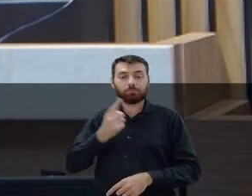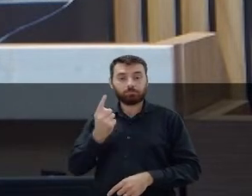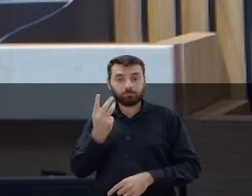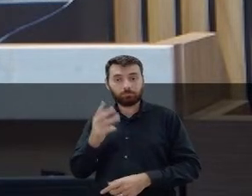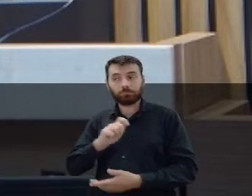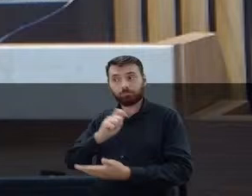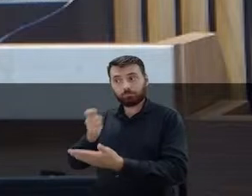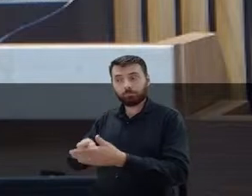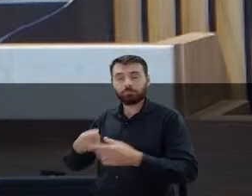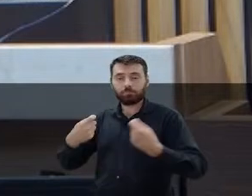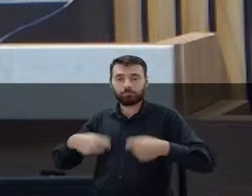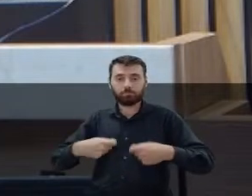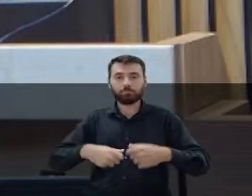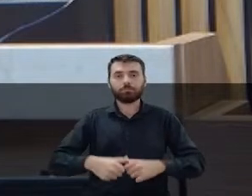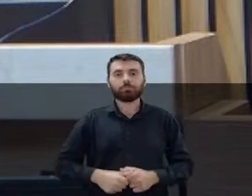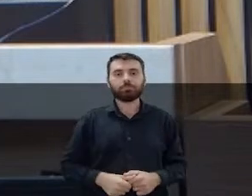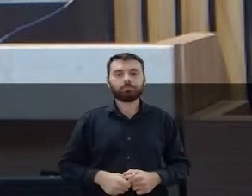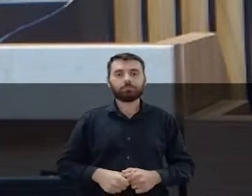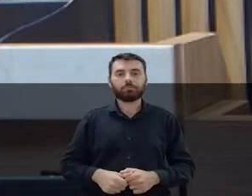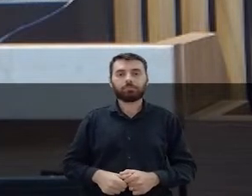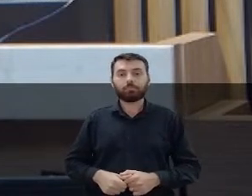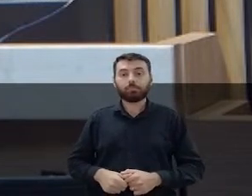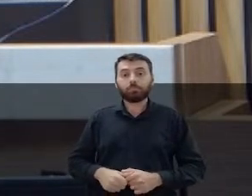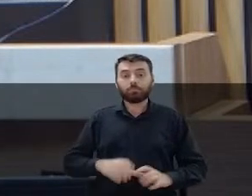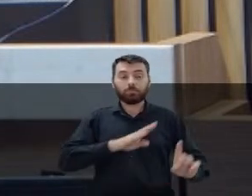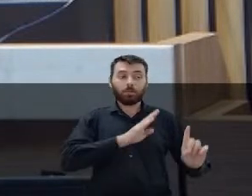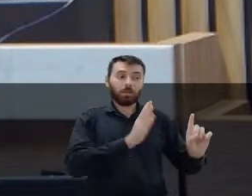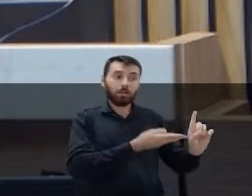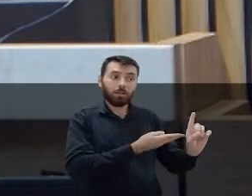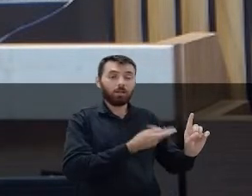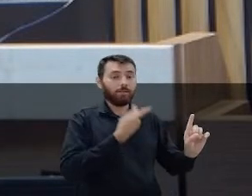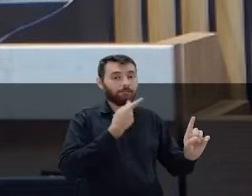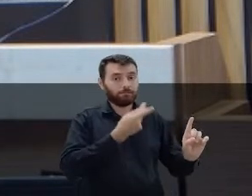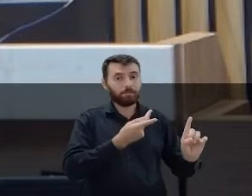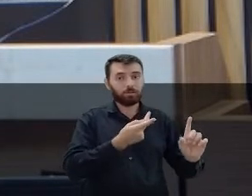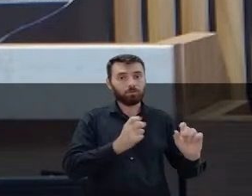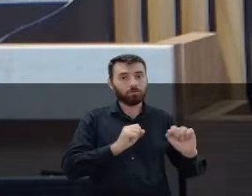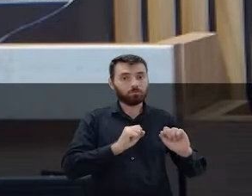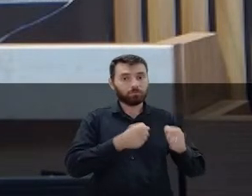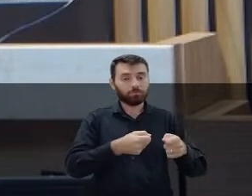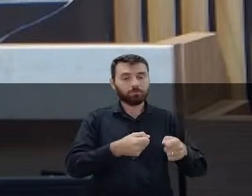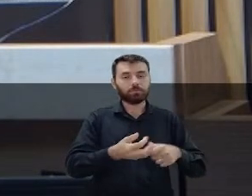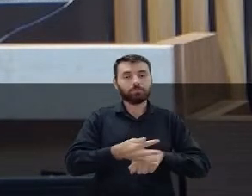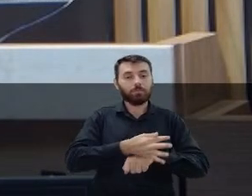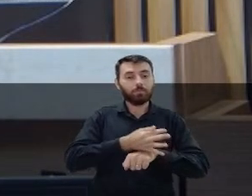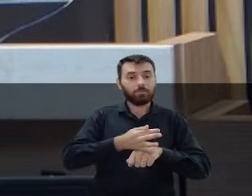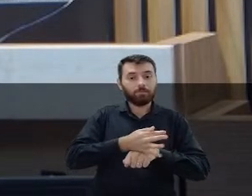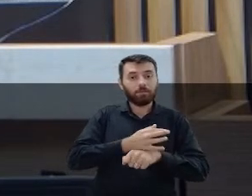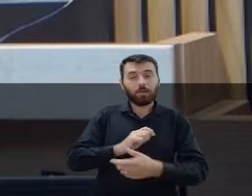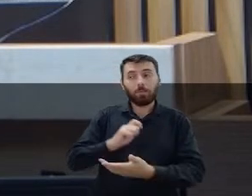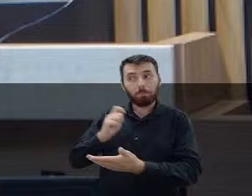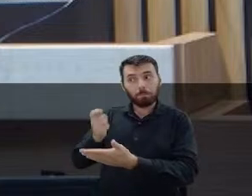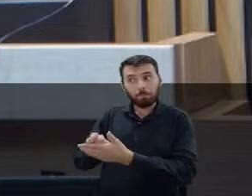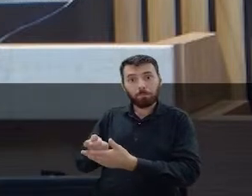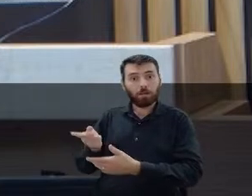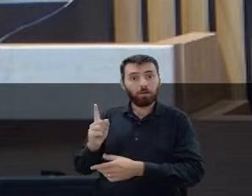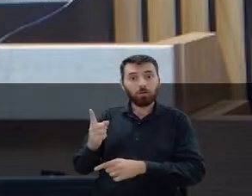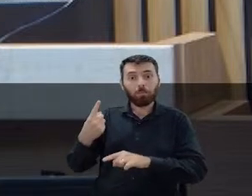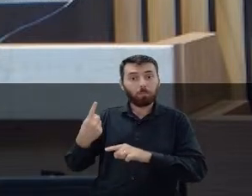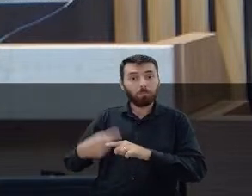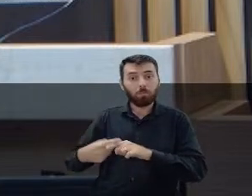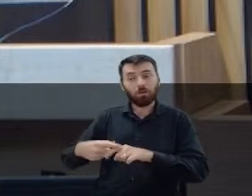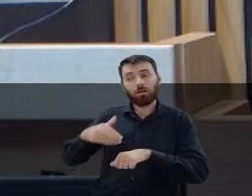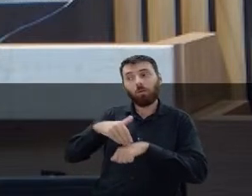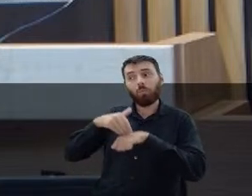sentença de que a ré alegou em defesa que o salário de outubro e as férias integrais não foram pagas por culpa da reclamante.